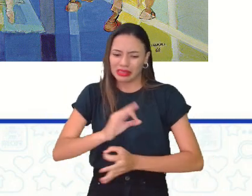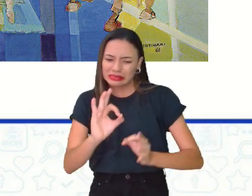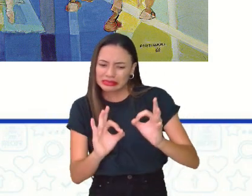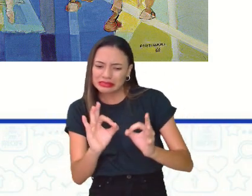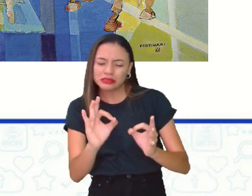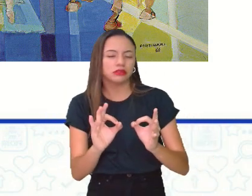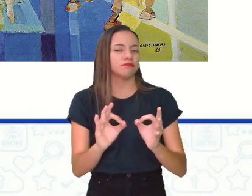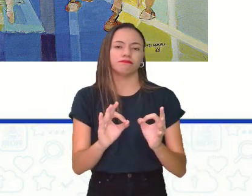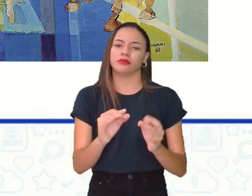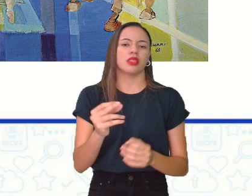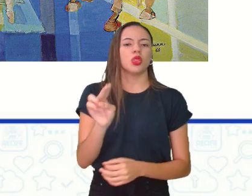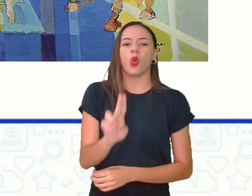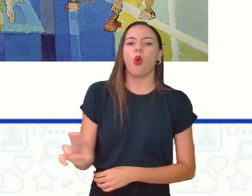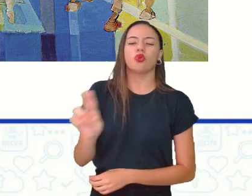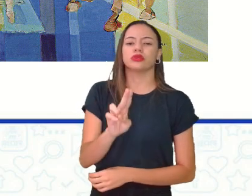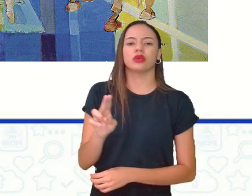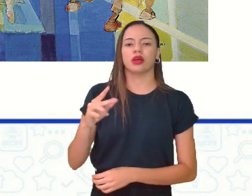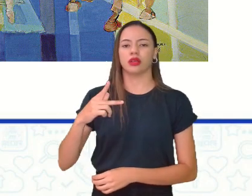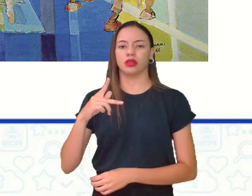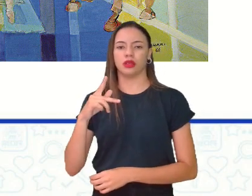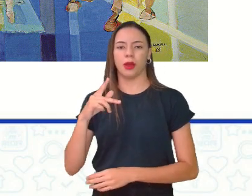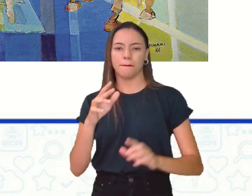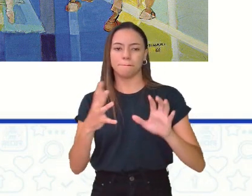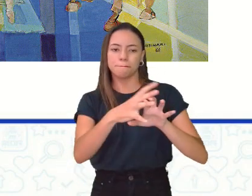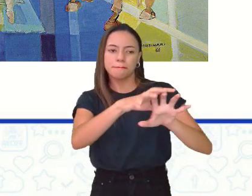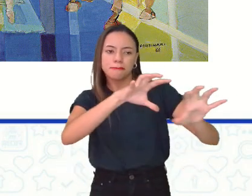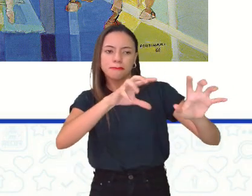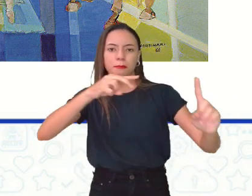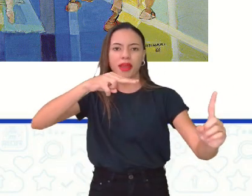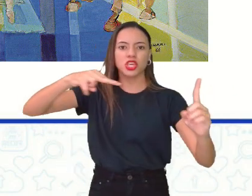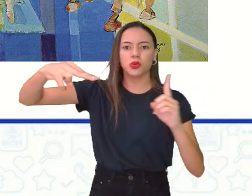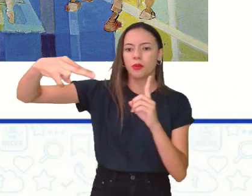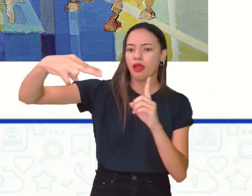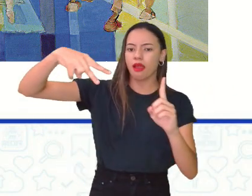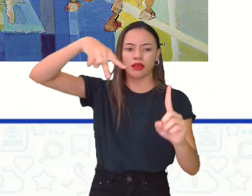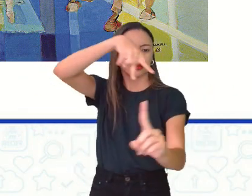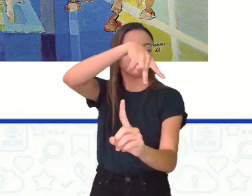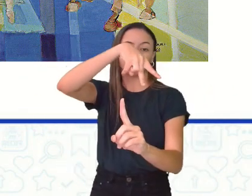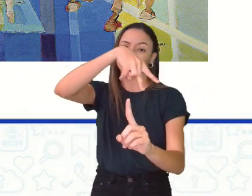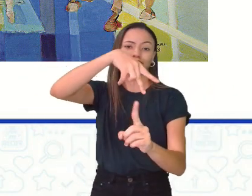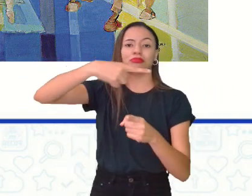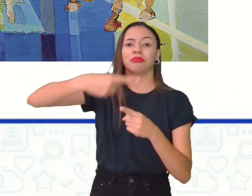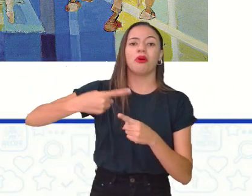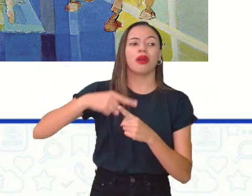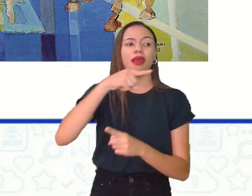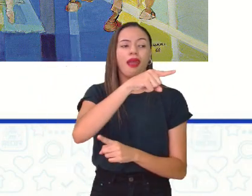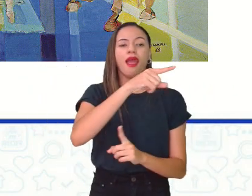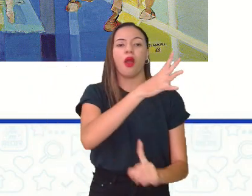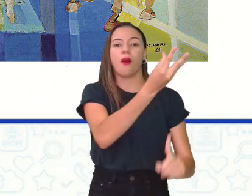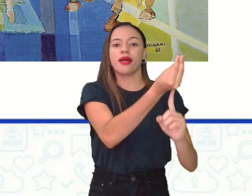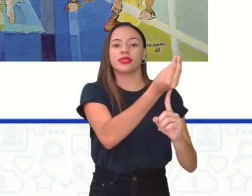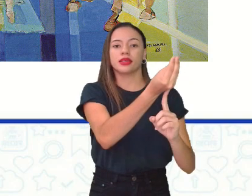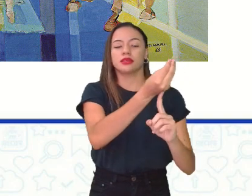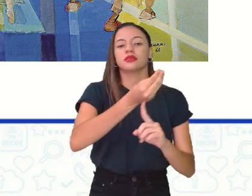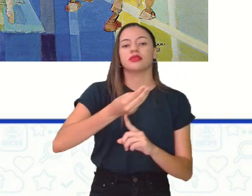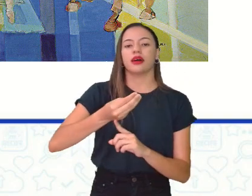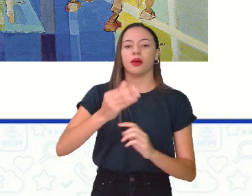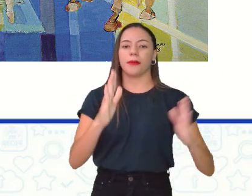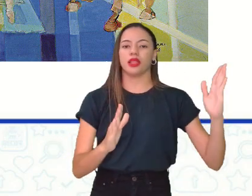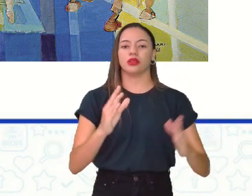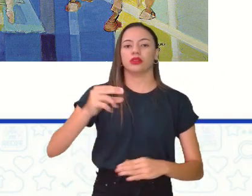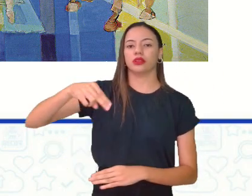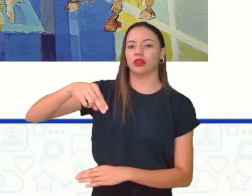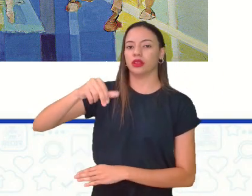esses elementos da profundidade, da perspectiva, porque é um artista naif. E a arte naif é a chamada arte